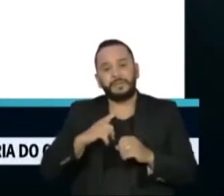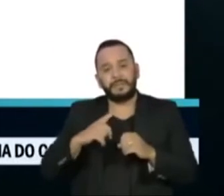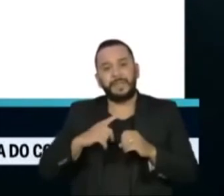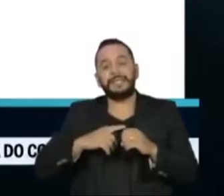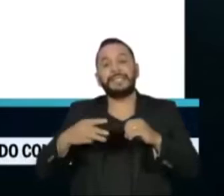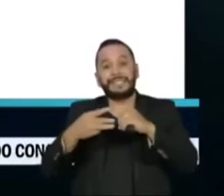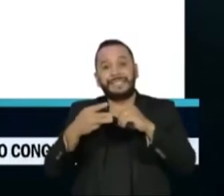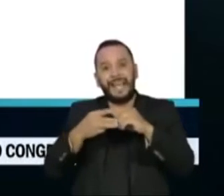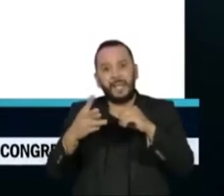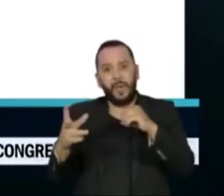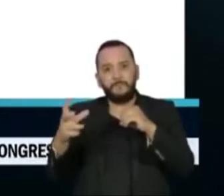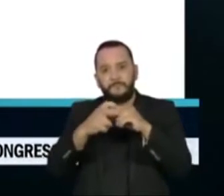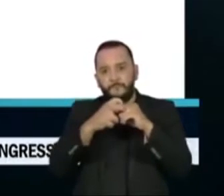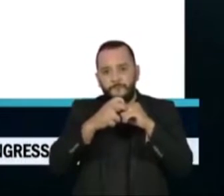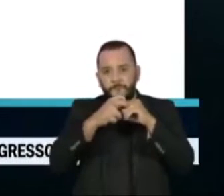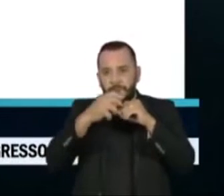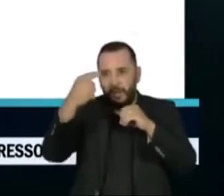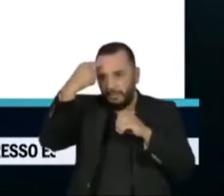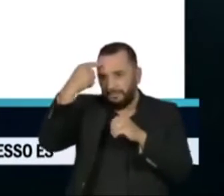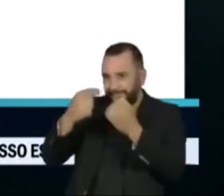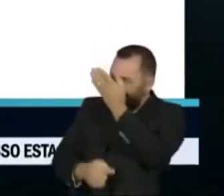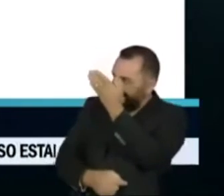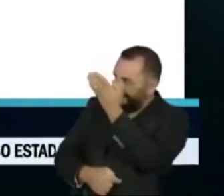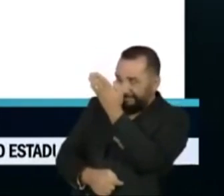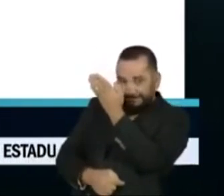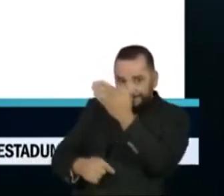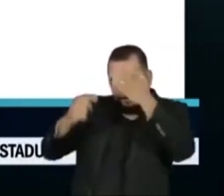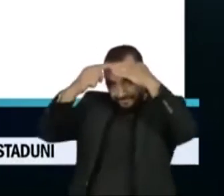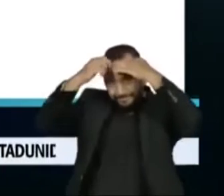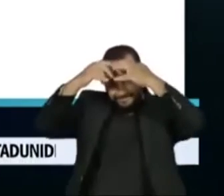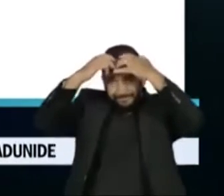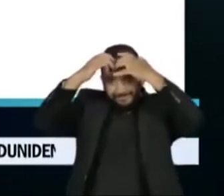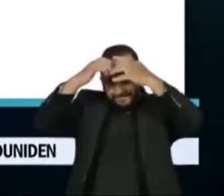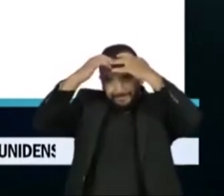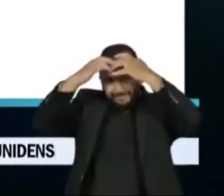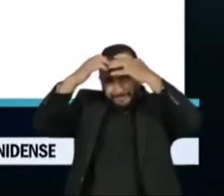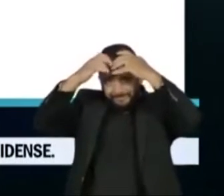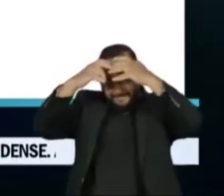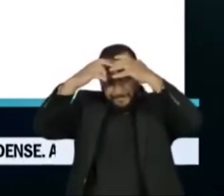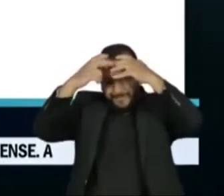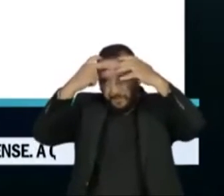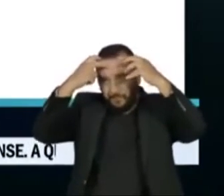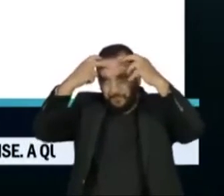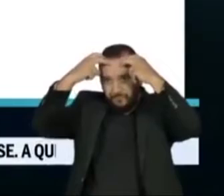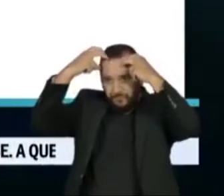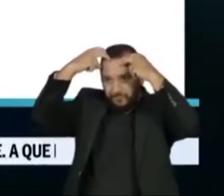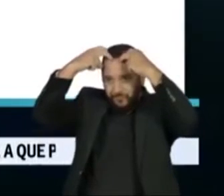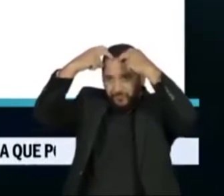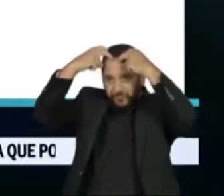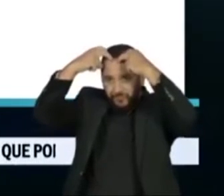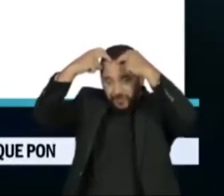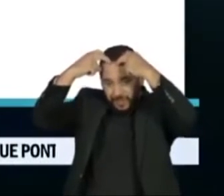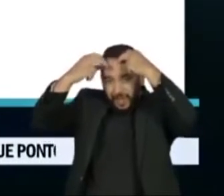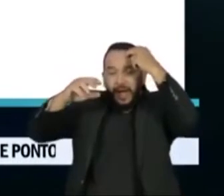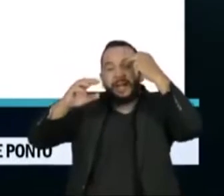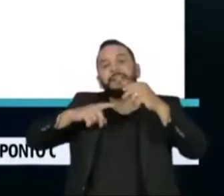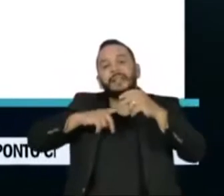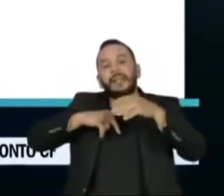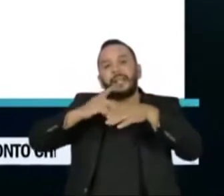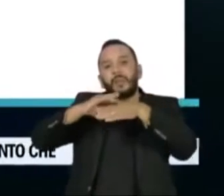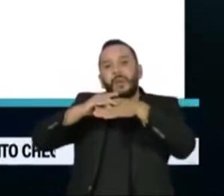córtex, a fina camada cinzenta que recobre o cérebro. Alterações dessa região estão associadas a